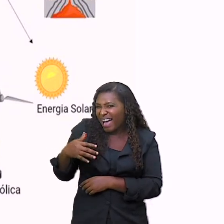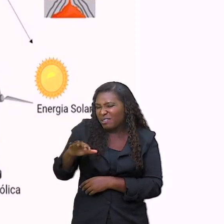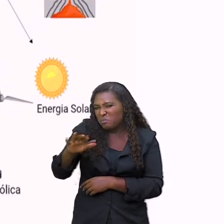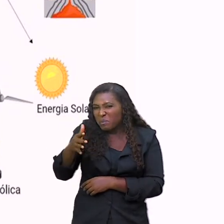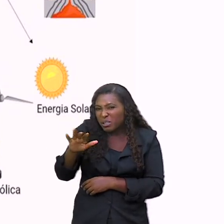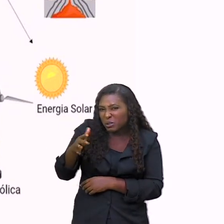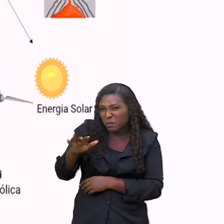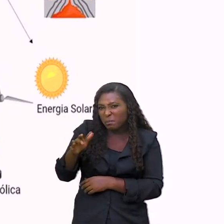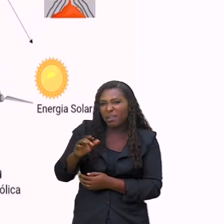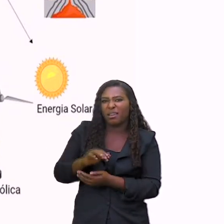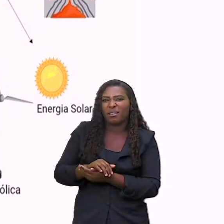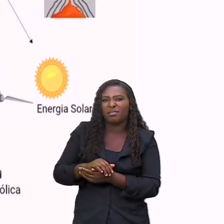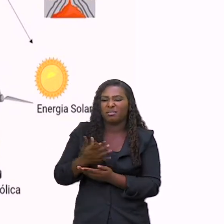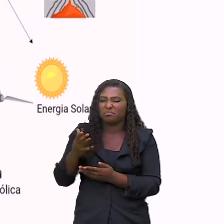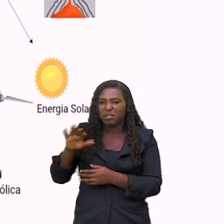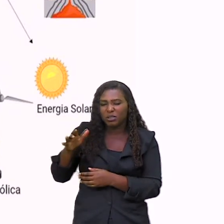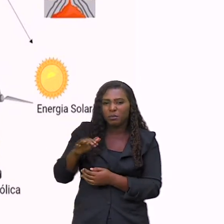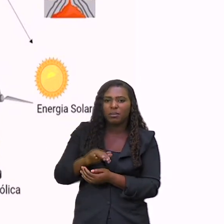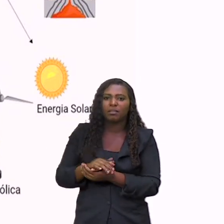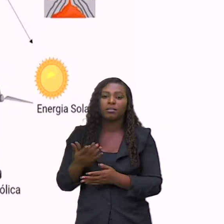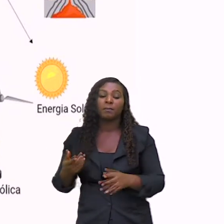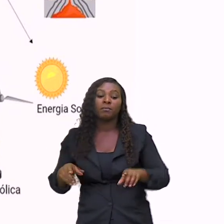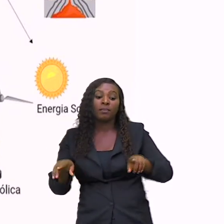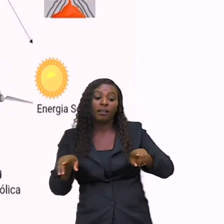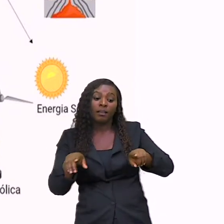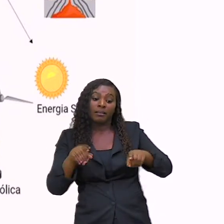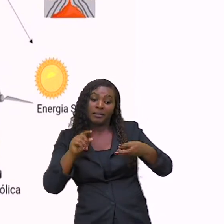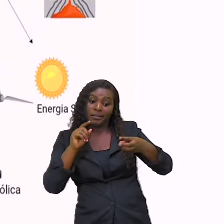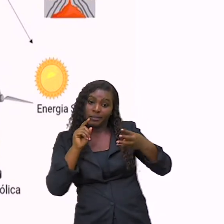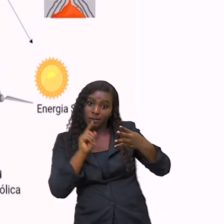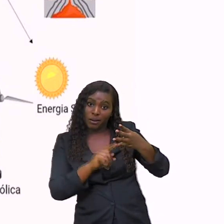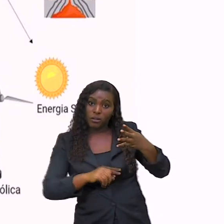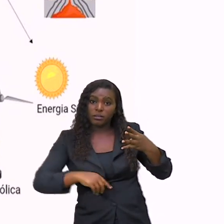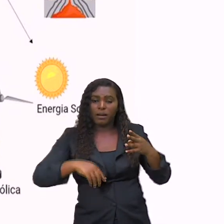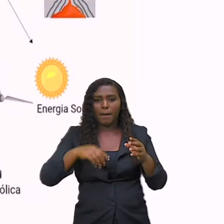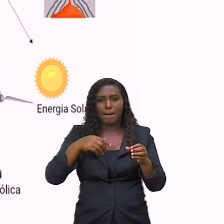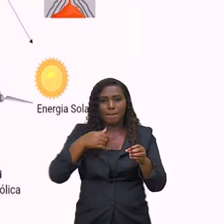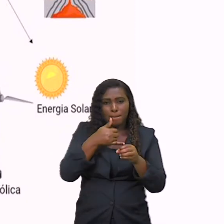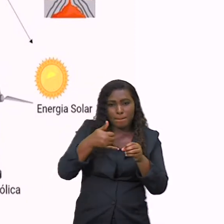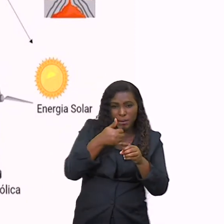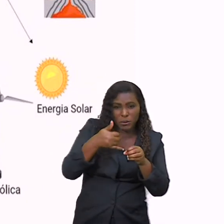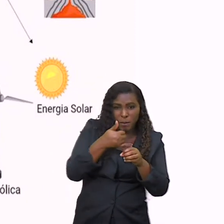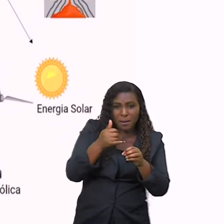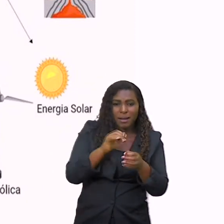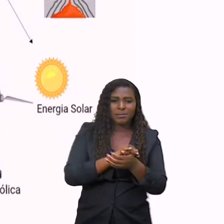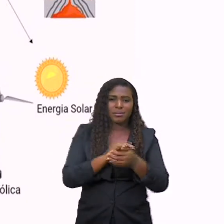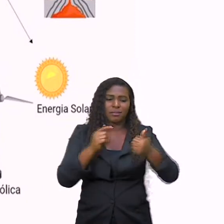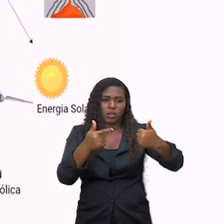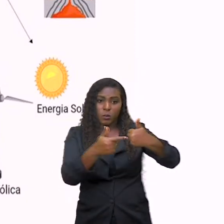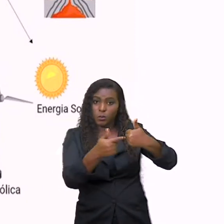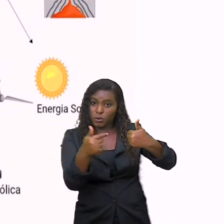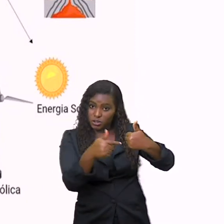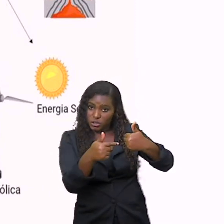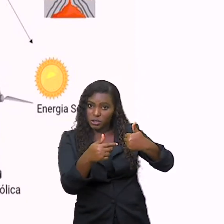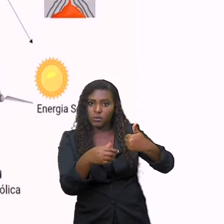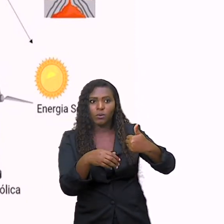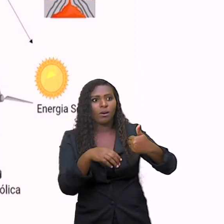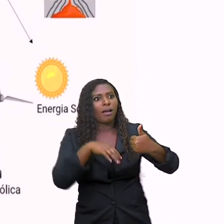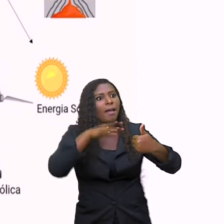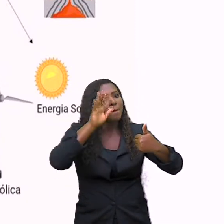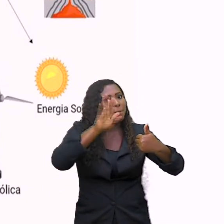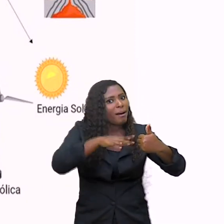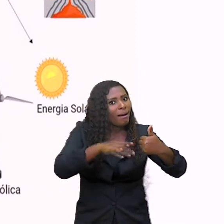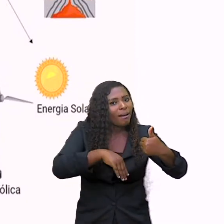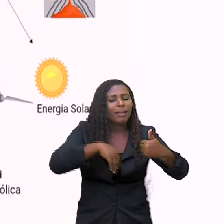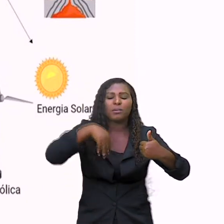a movida a biomassa, o custo é baixo de instalação, a emissão de gases